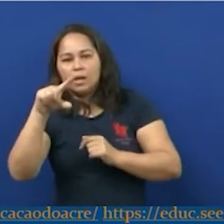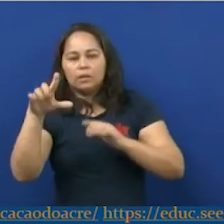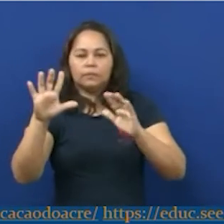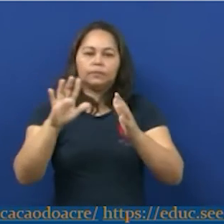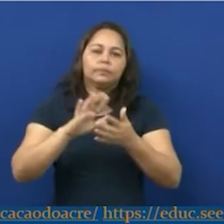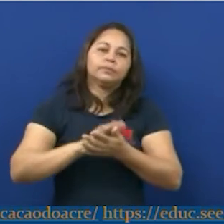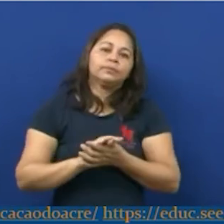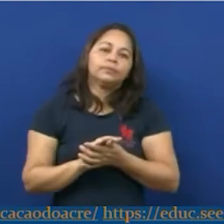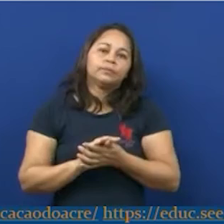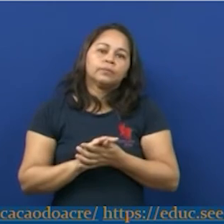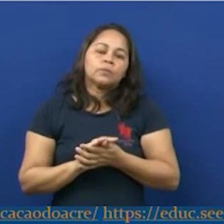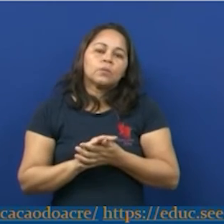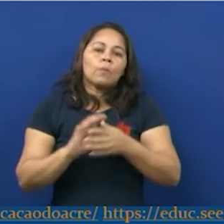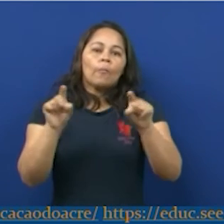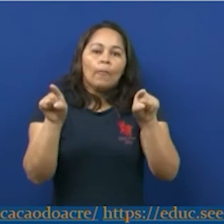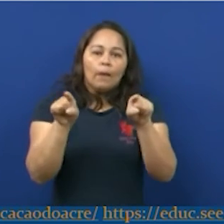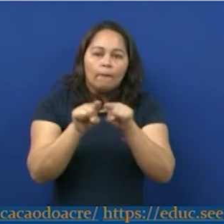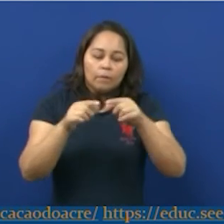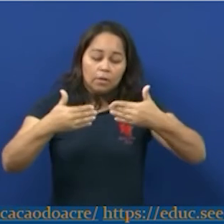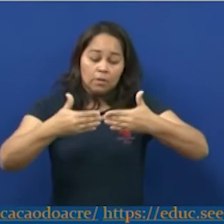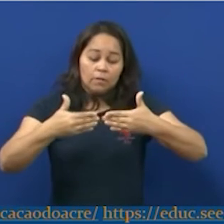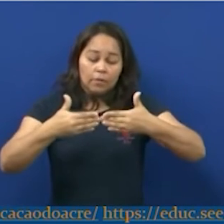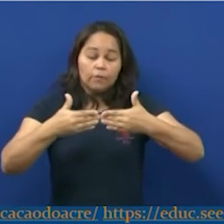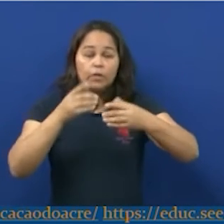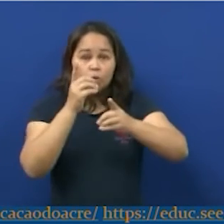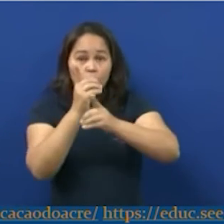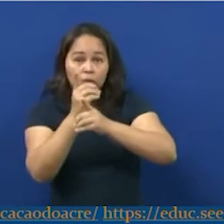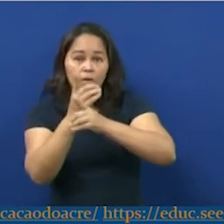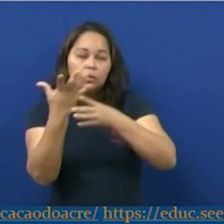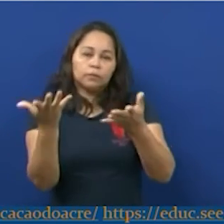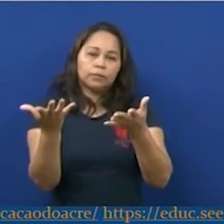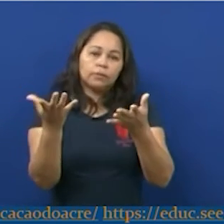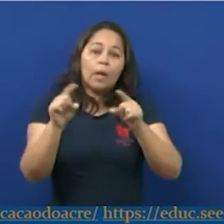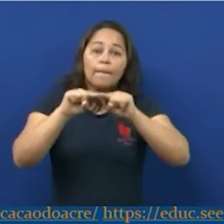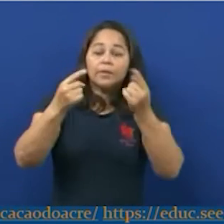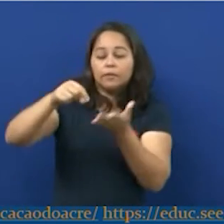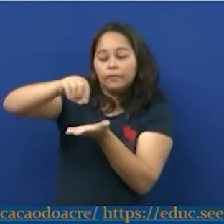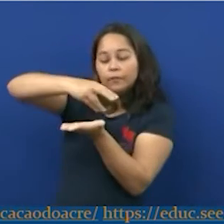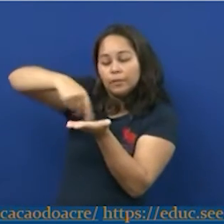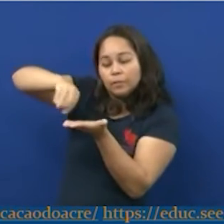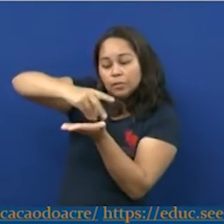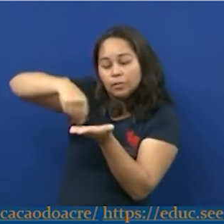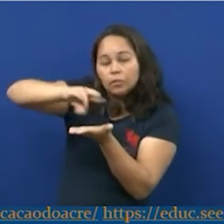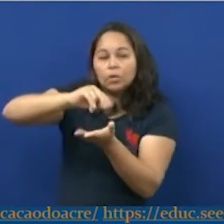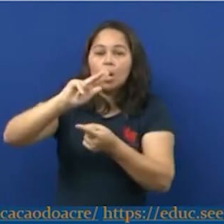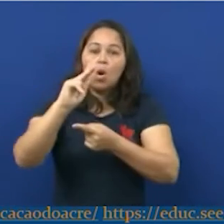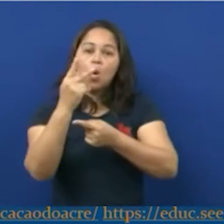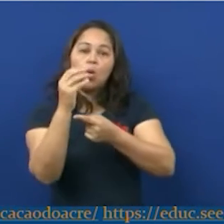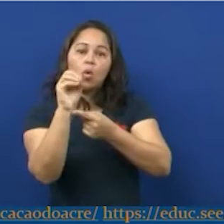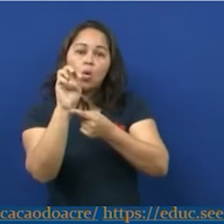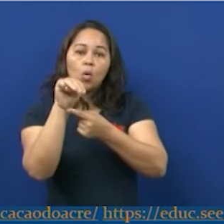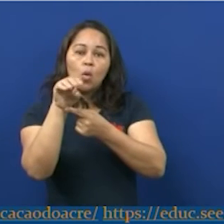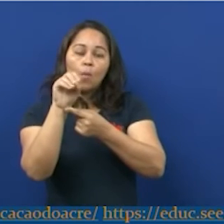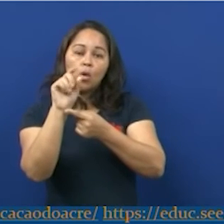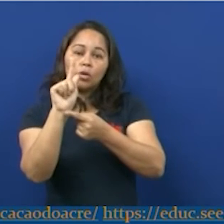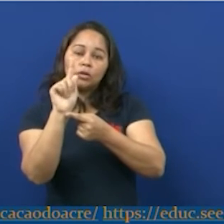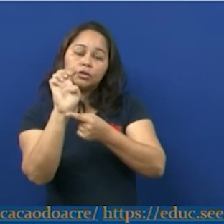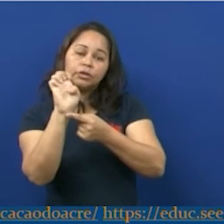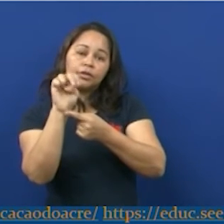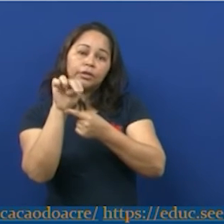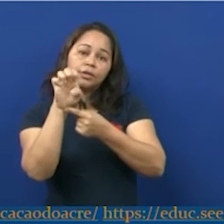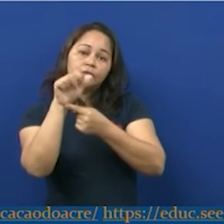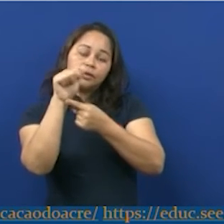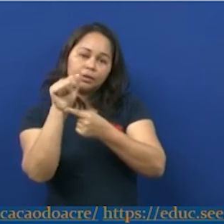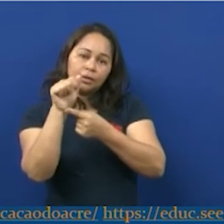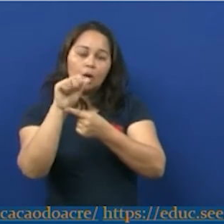Mas se esse meu sistema for uma mistura, esse sistema essa mistura pode ser homogênea, aí ela vai ser uma